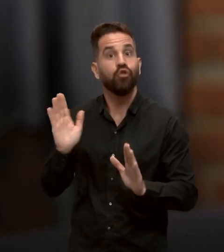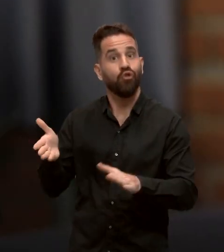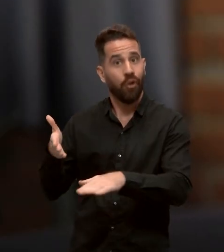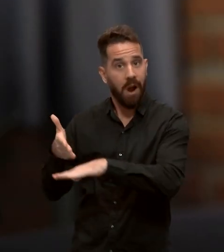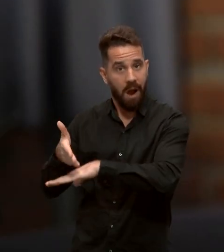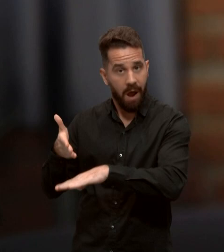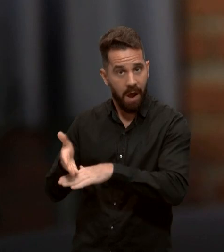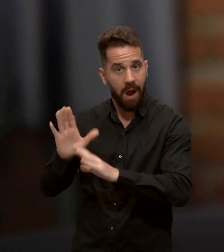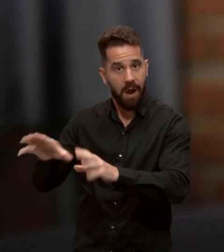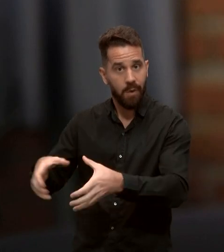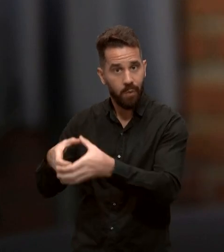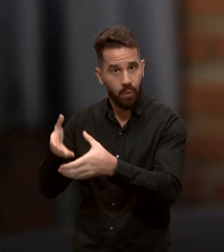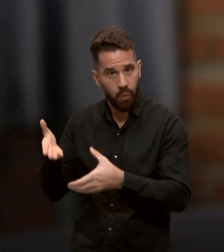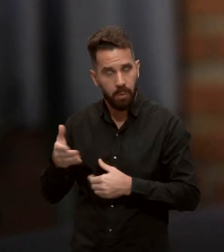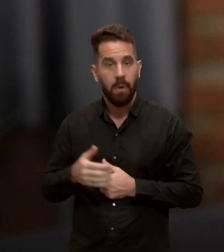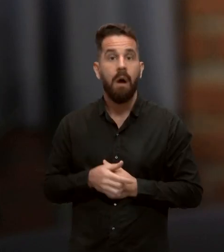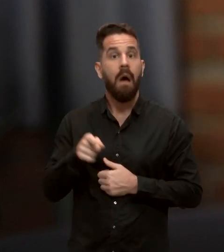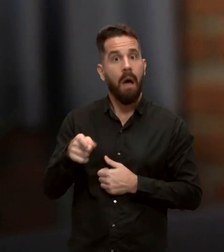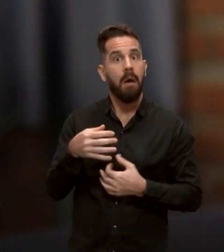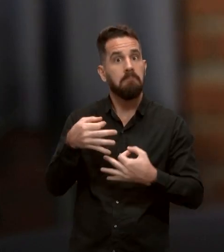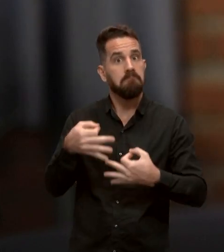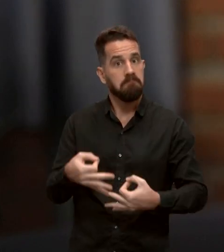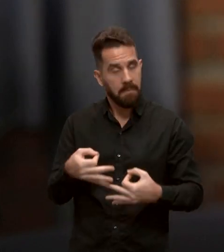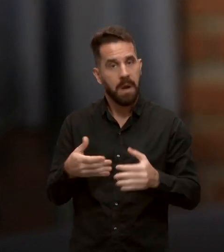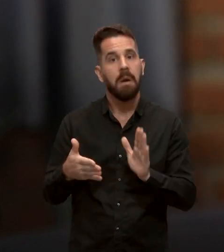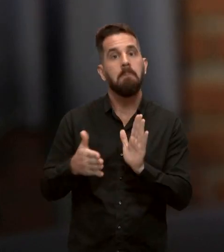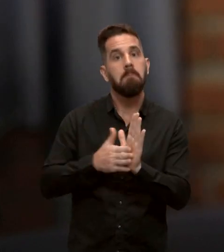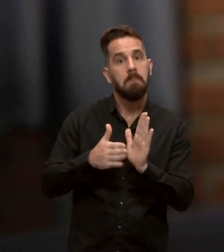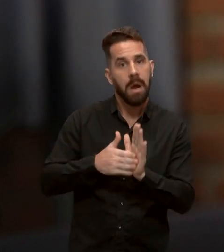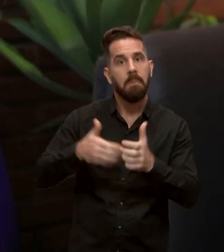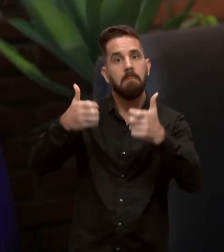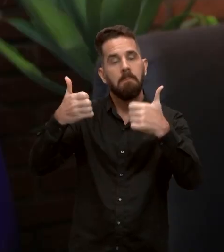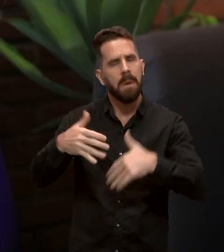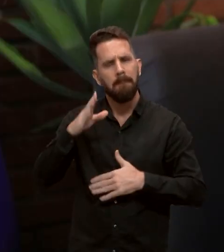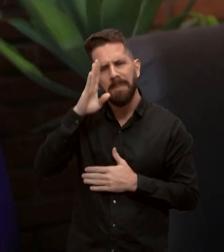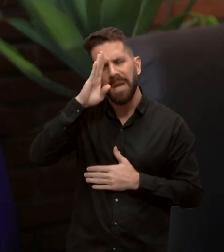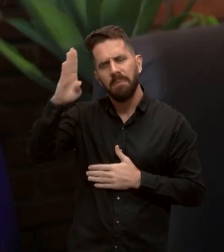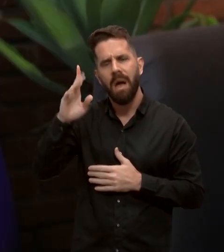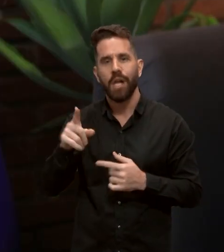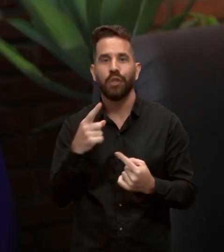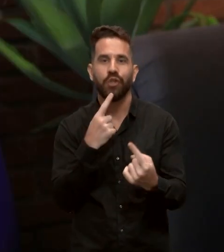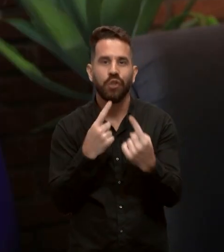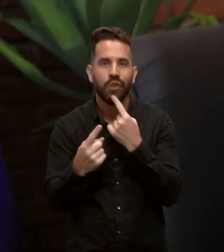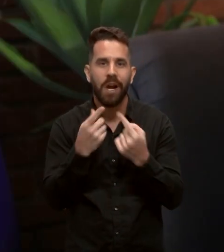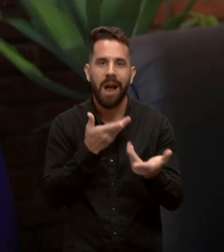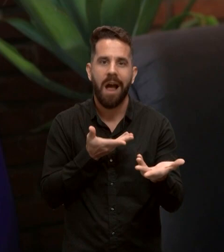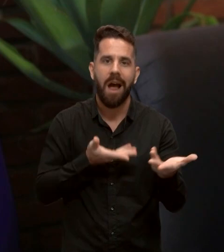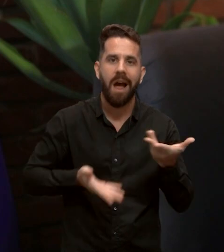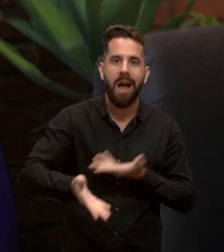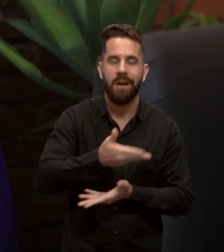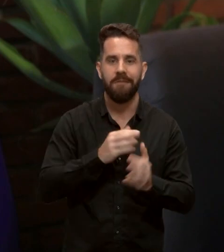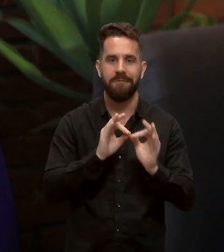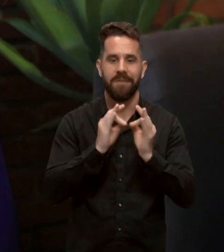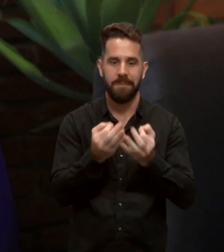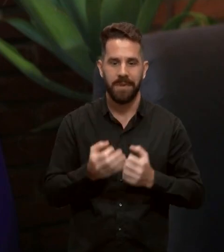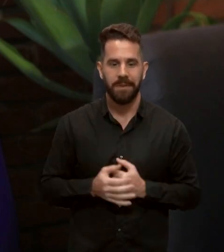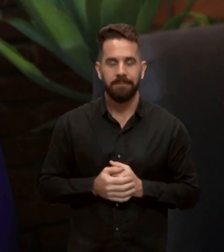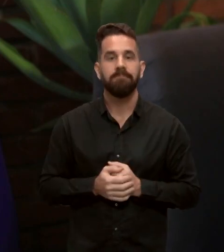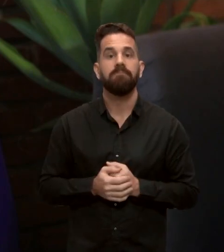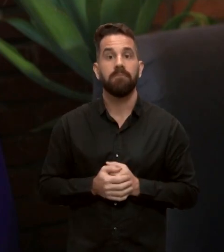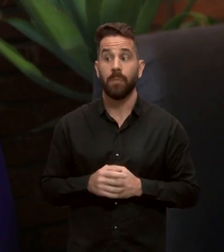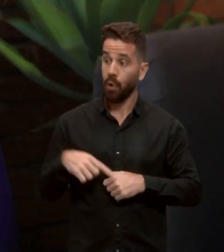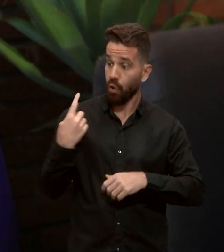das propostas principais é desenvolver o diálogo familiar. A gente fez várias atividades dinâmicas